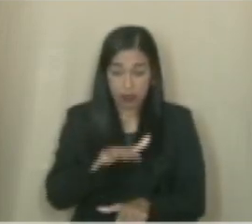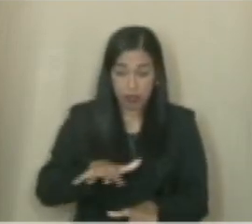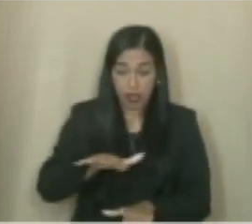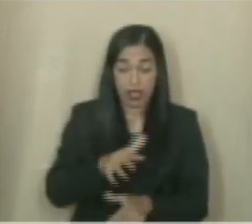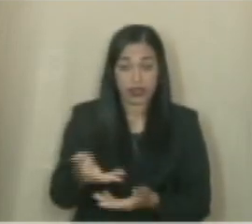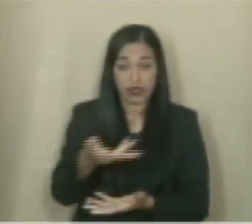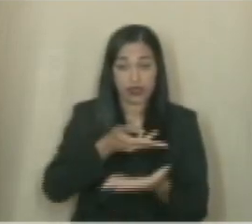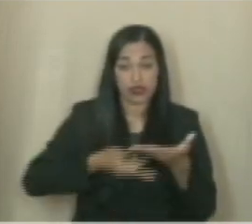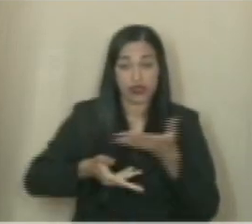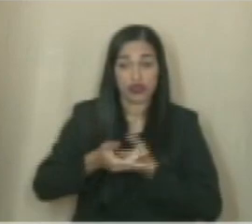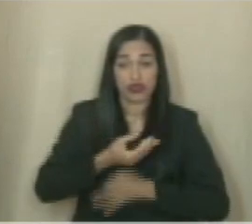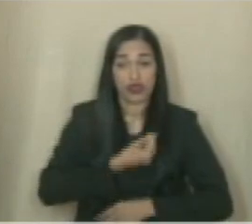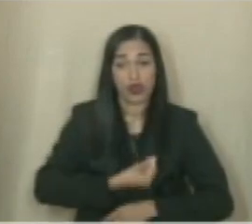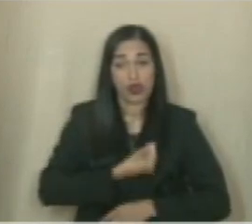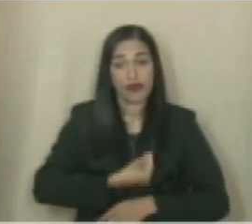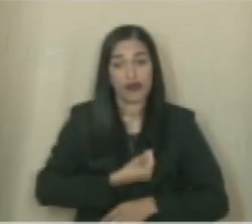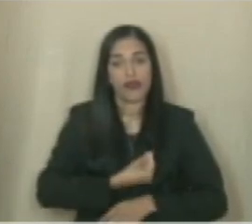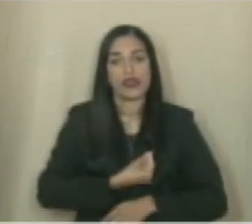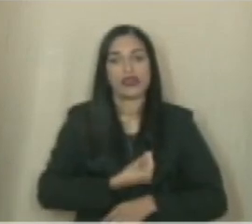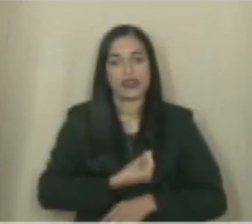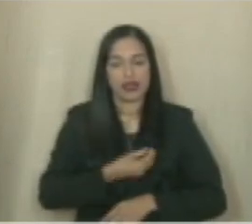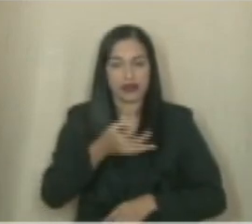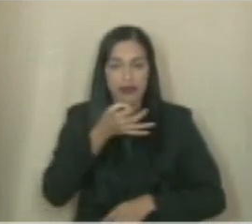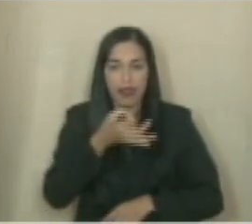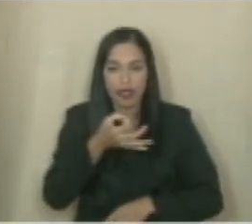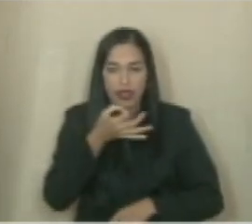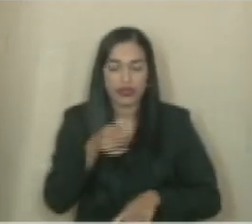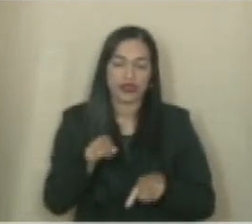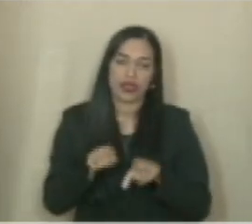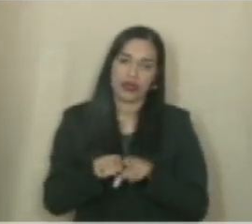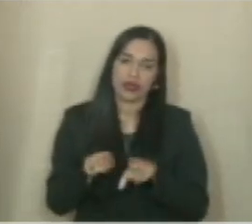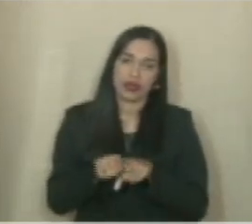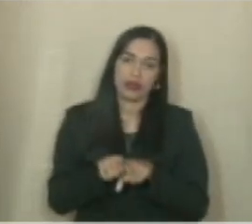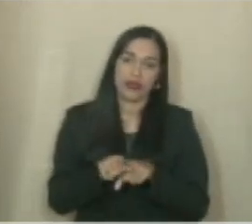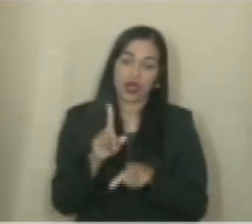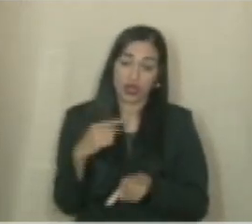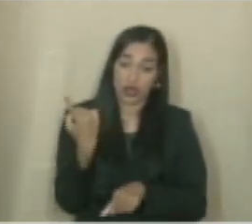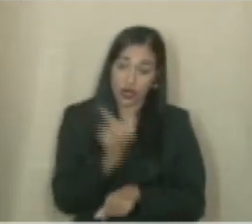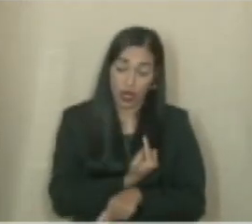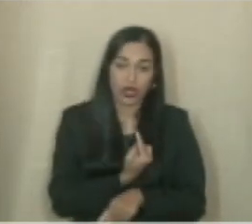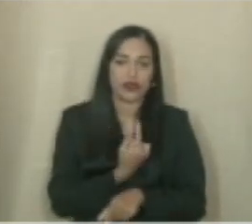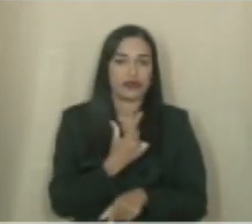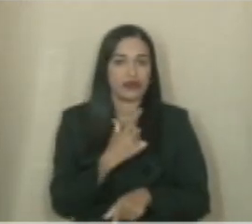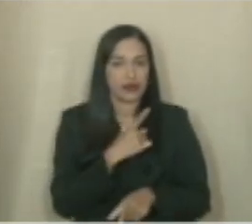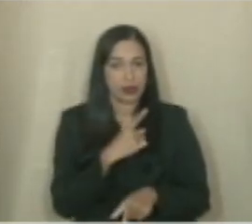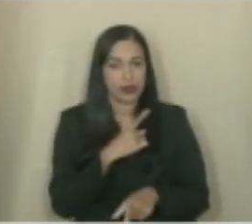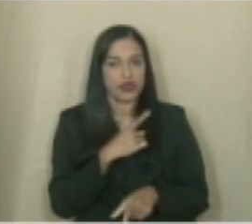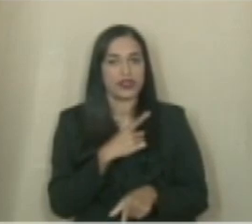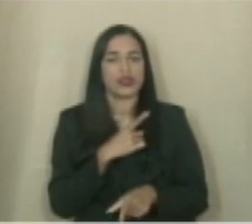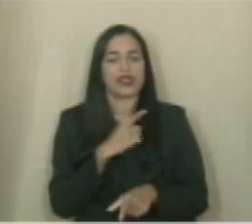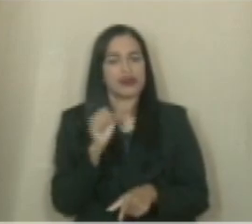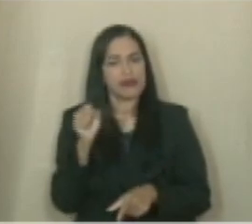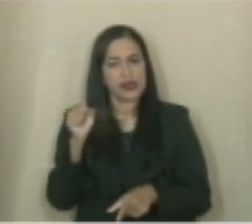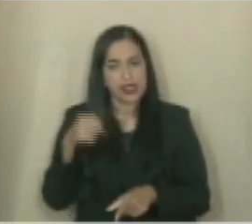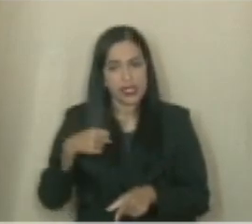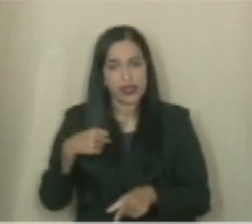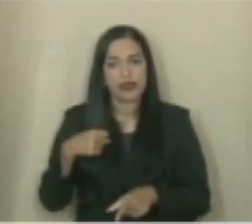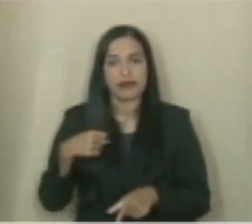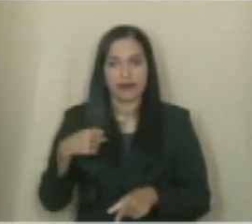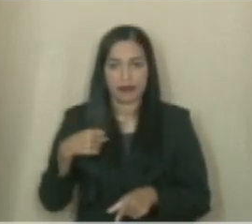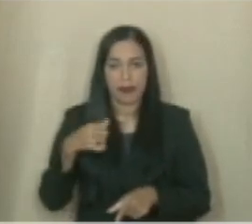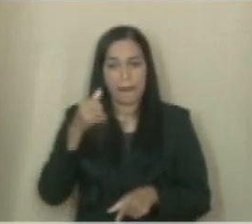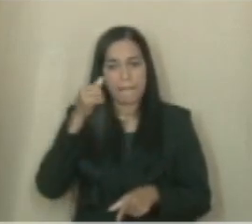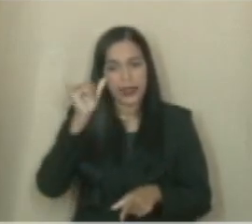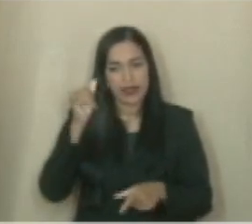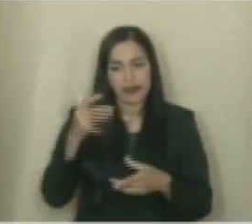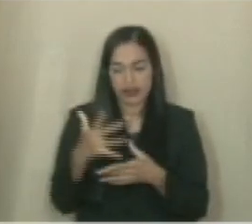convivência, que têm sido bastante elogiados, nós teremos, sim, prevenção na nossa cidade. Mas